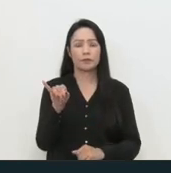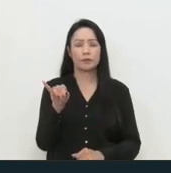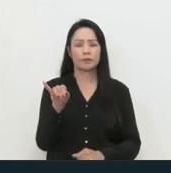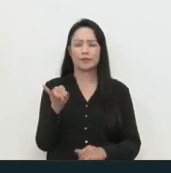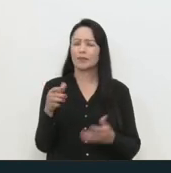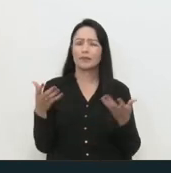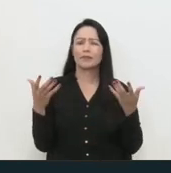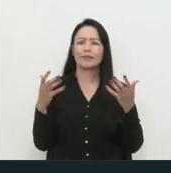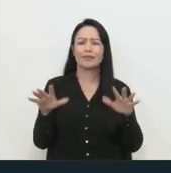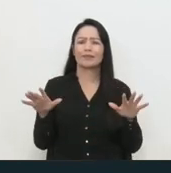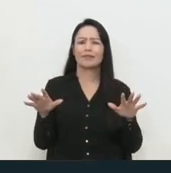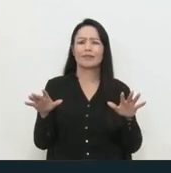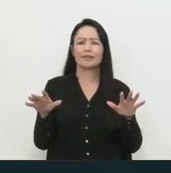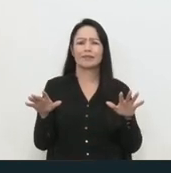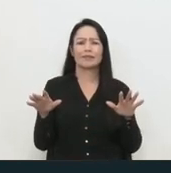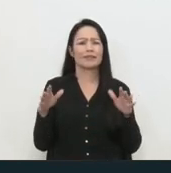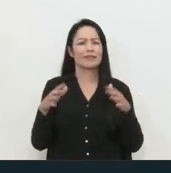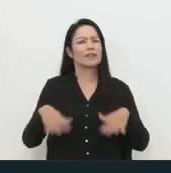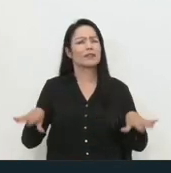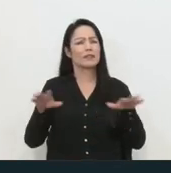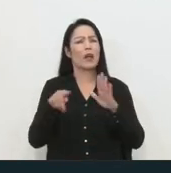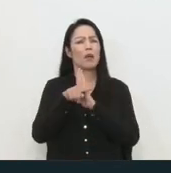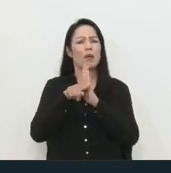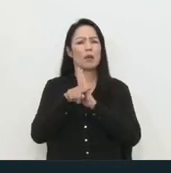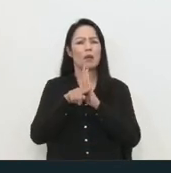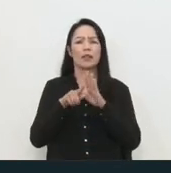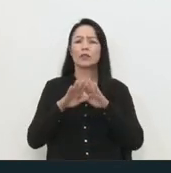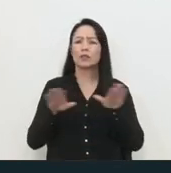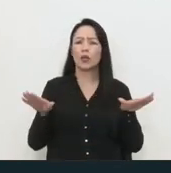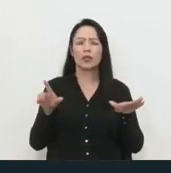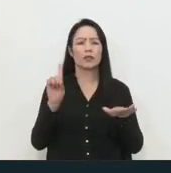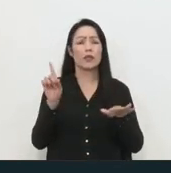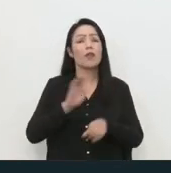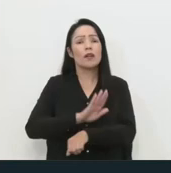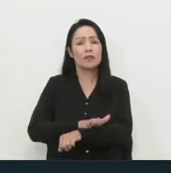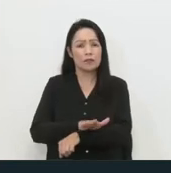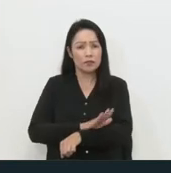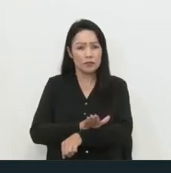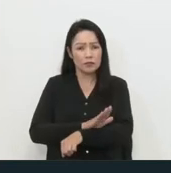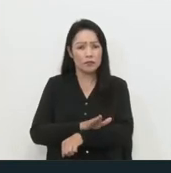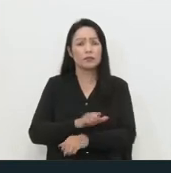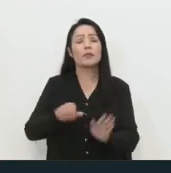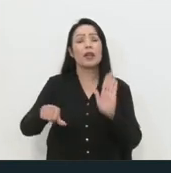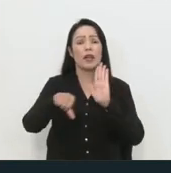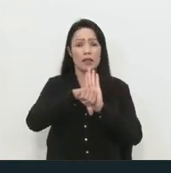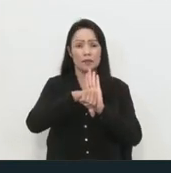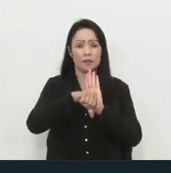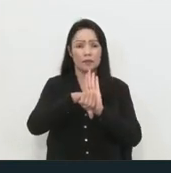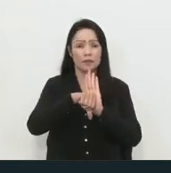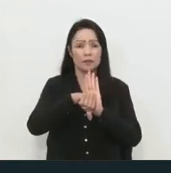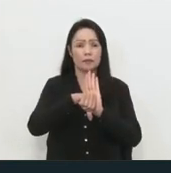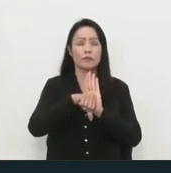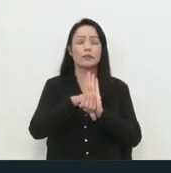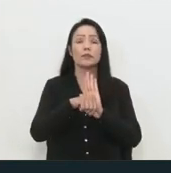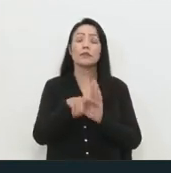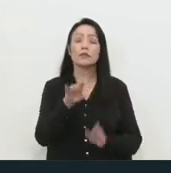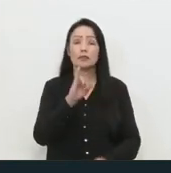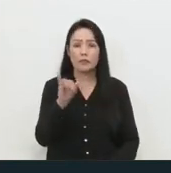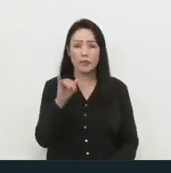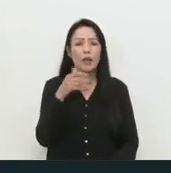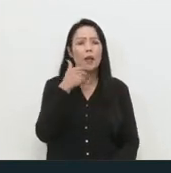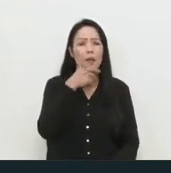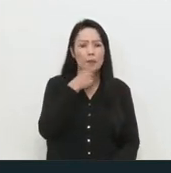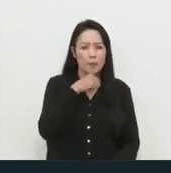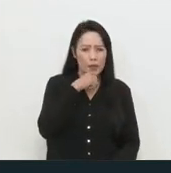queremos sim de câncer somente racismo é crime e se os pais fizeram isso